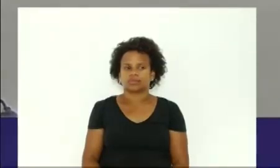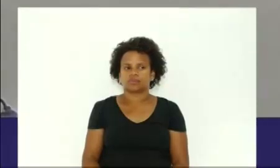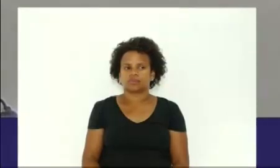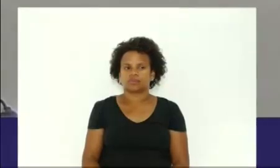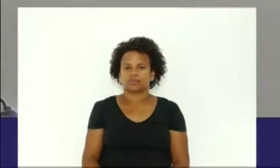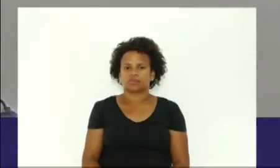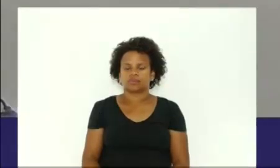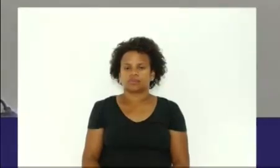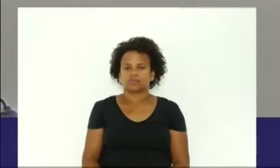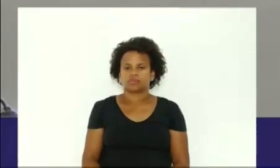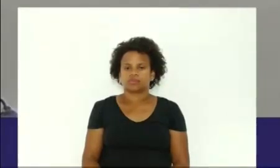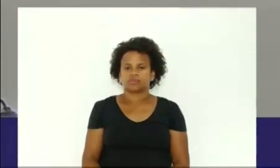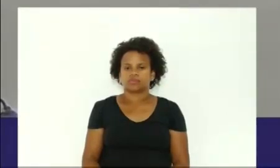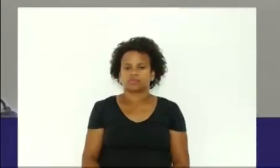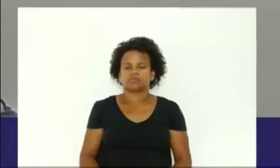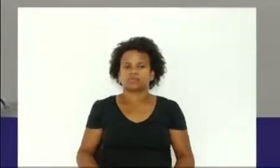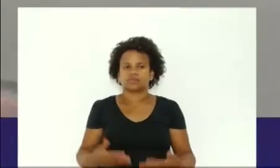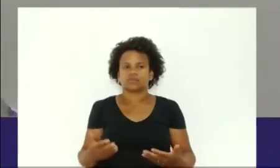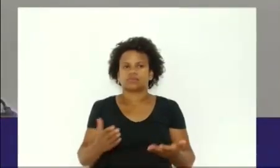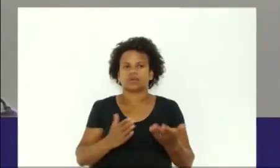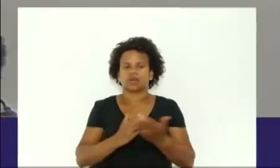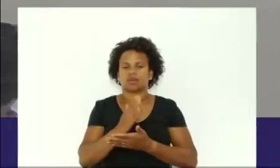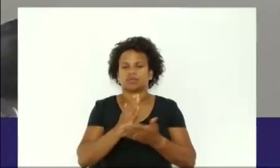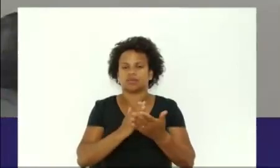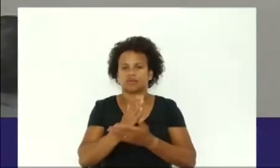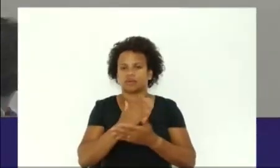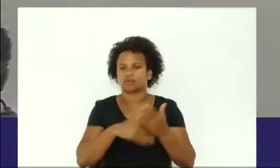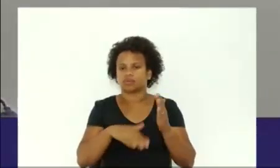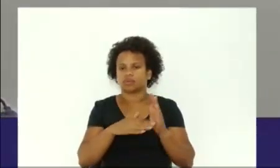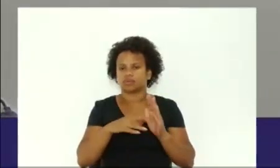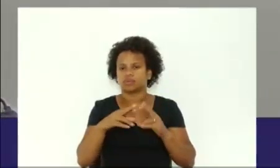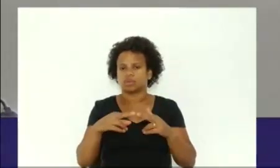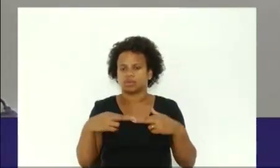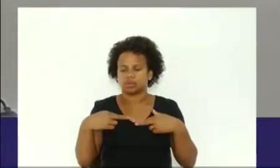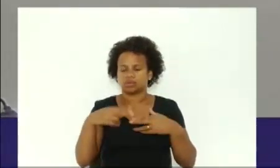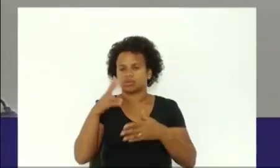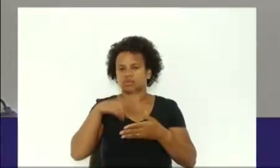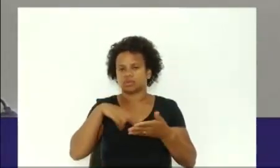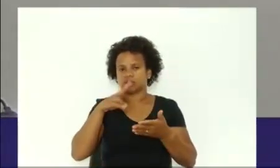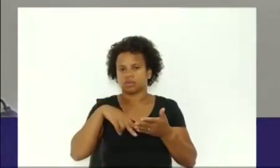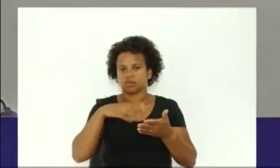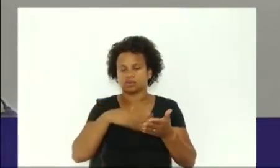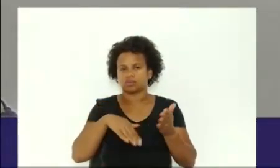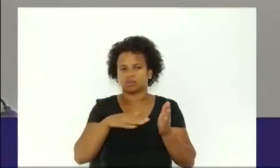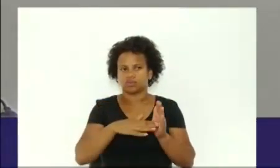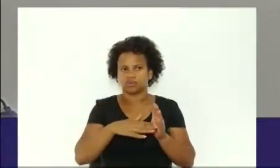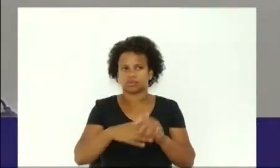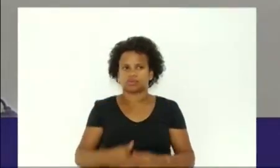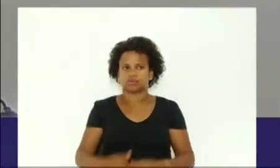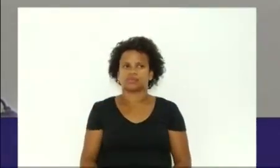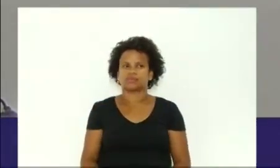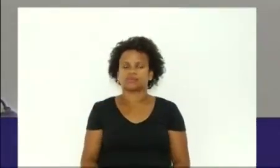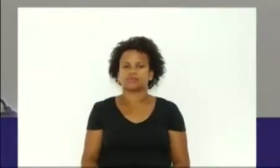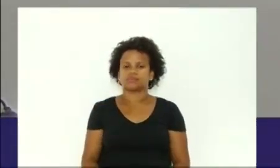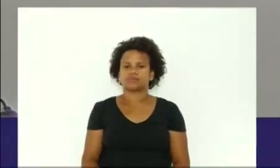São aprovados os requerimentos que acabaram de ser lidos.